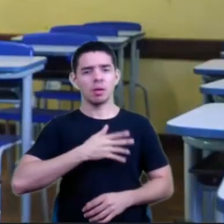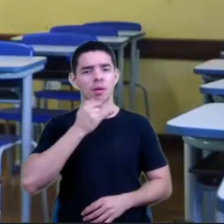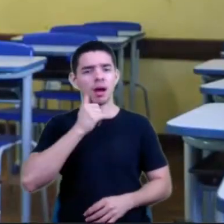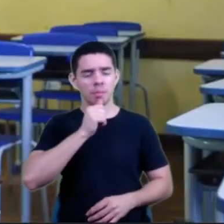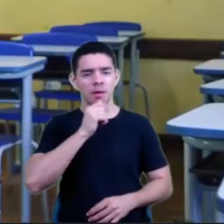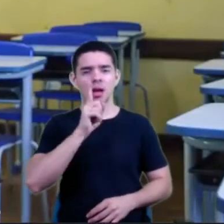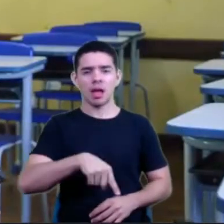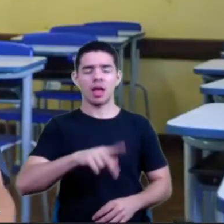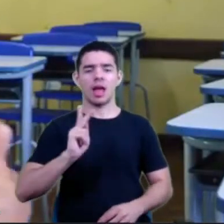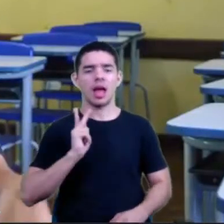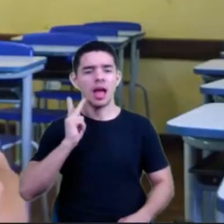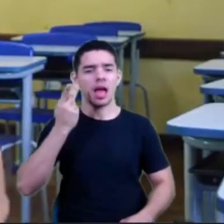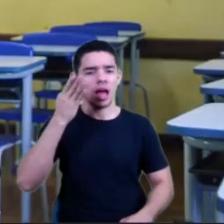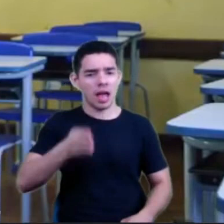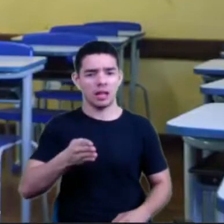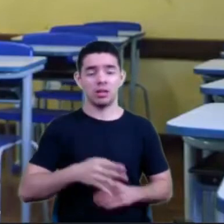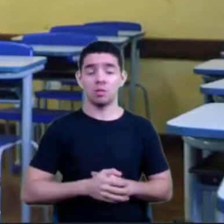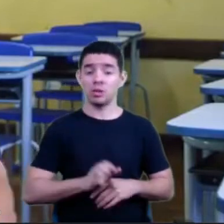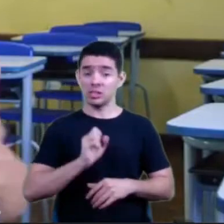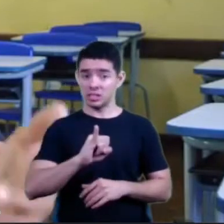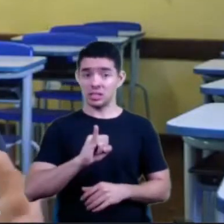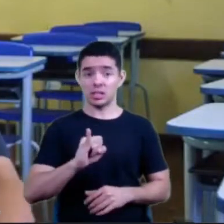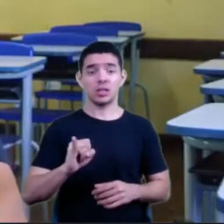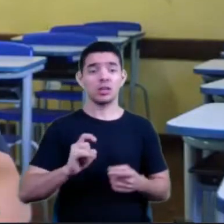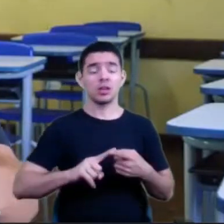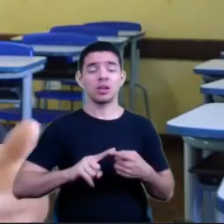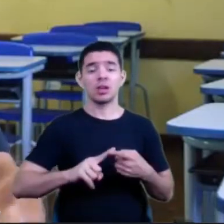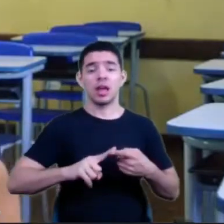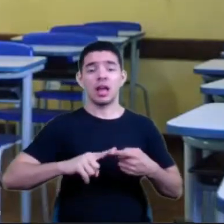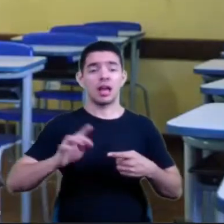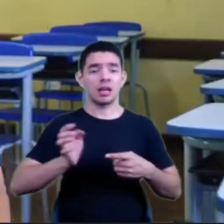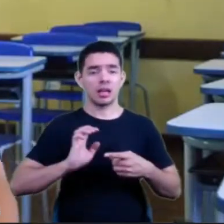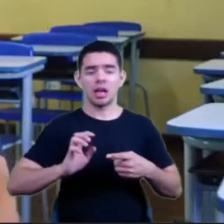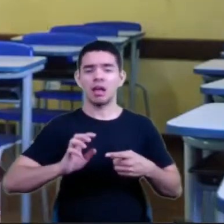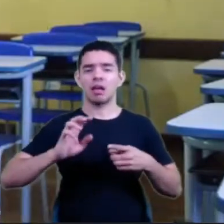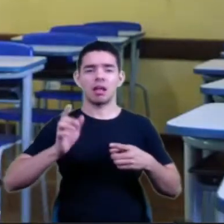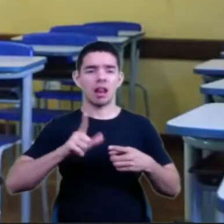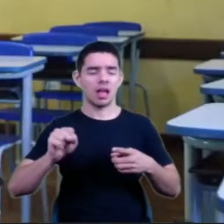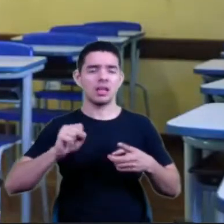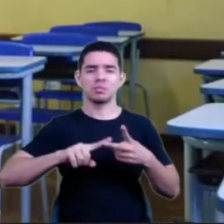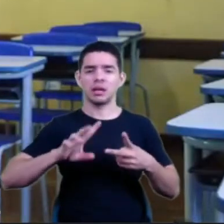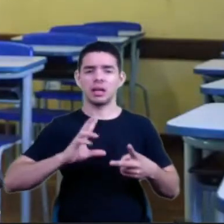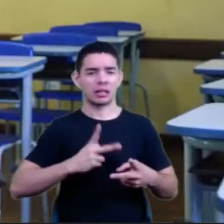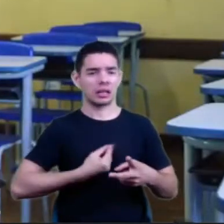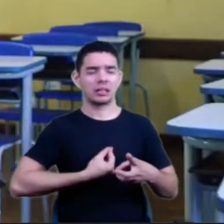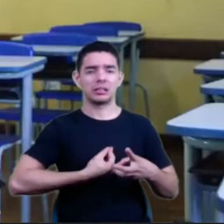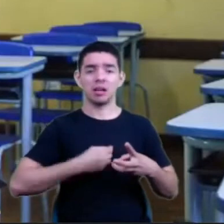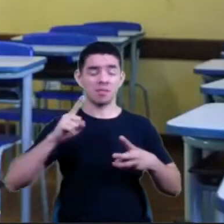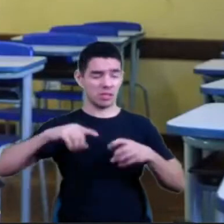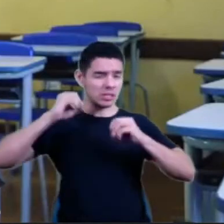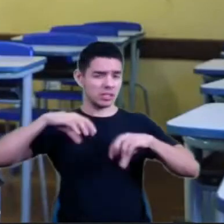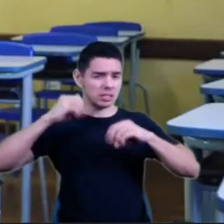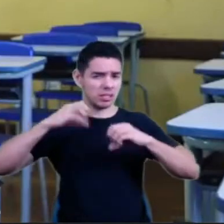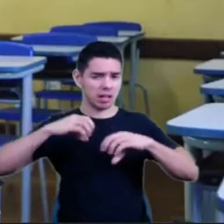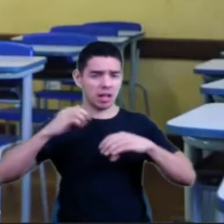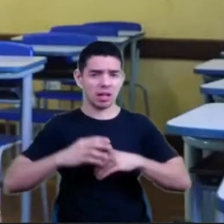héteros, entendeu? Se homossexualidade, bissexualidade, transexualidade, enfim, fosse